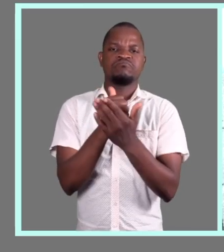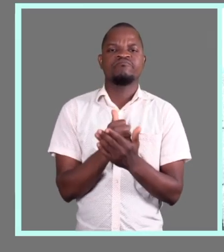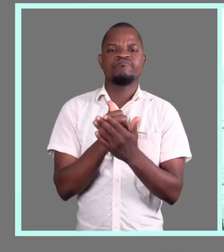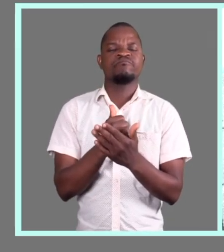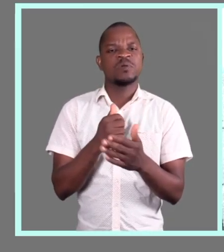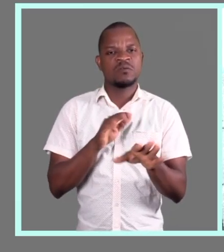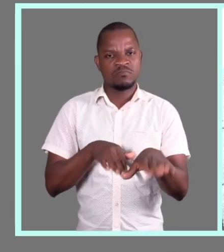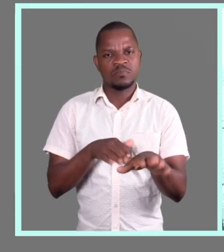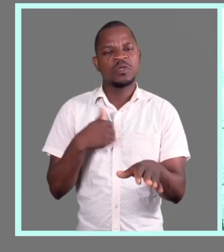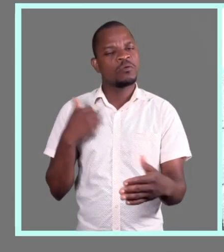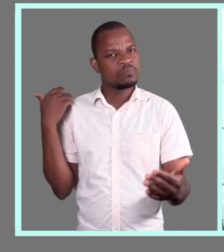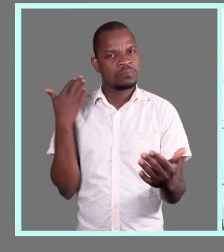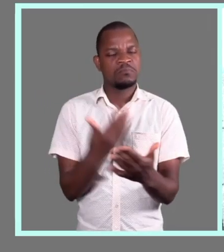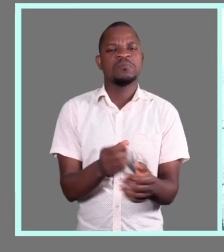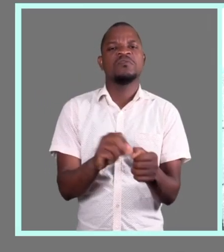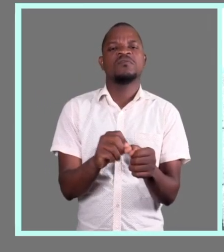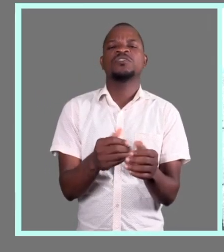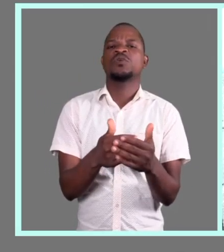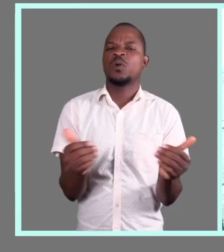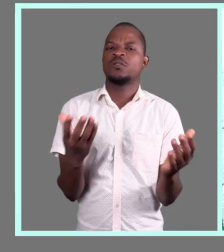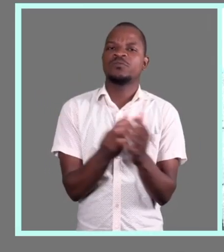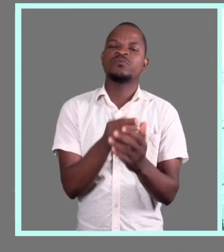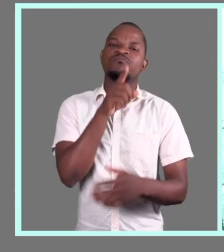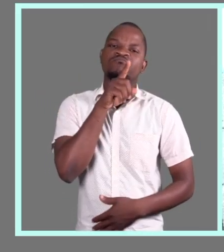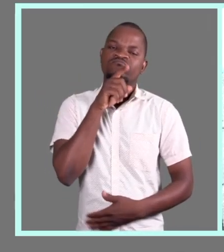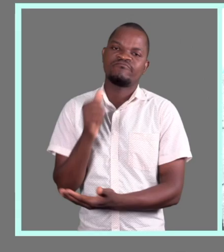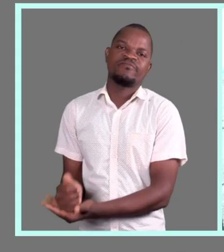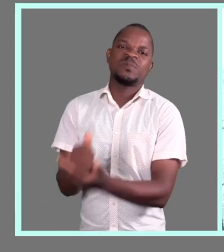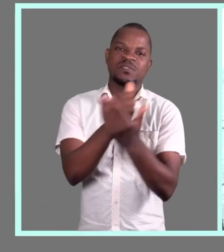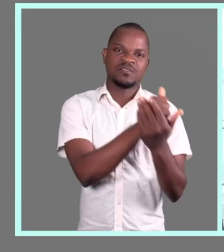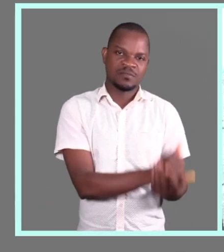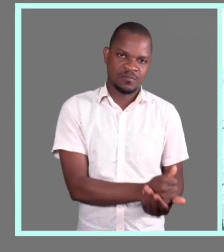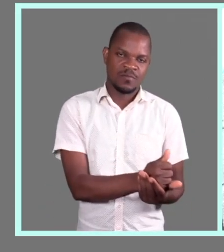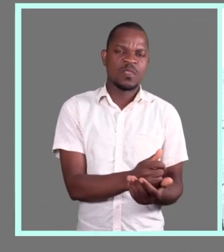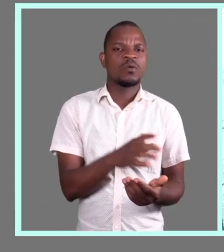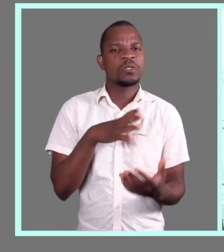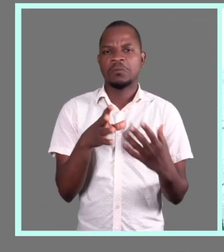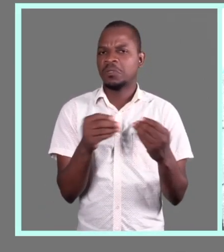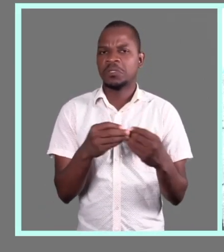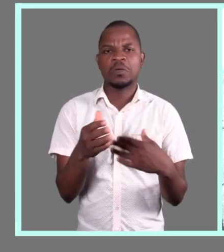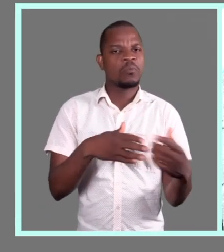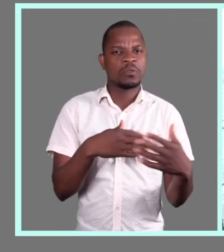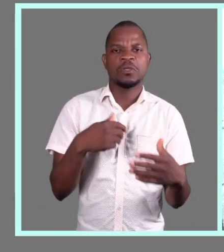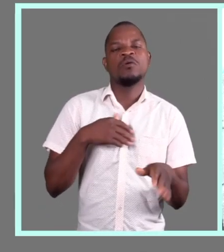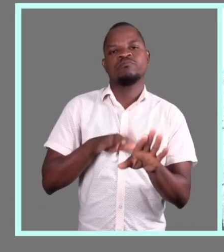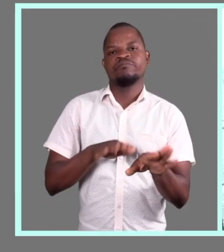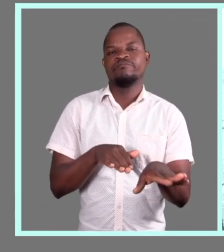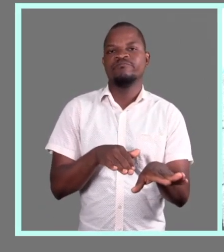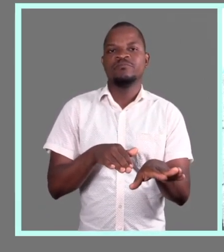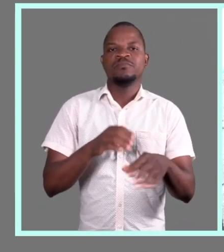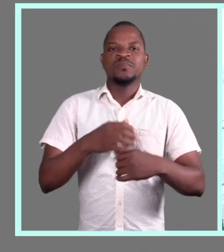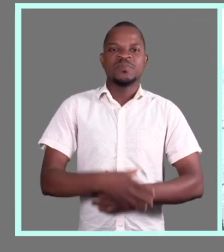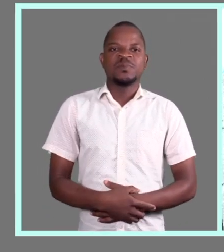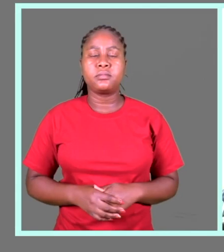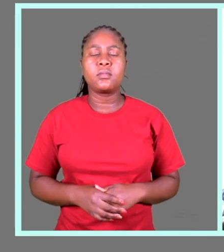ensinou-me a costurar até hoje. Eu também costuro, faço roupas com ele, tenho ajudado ele quando tem algum